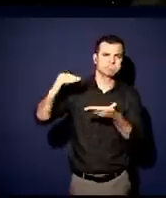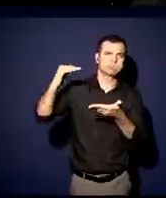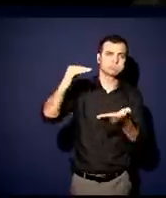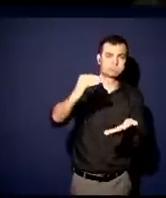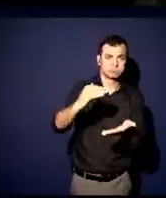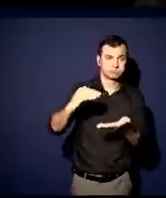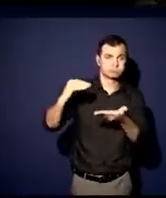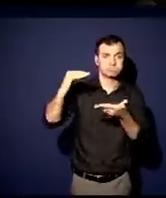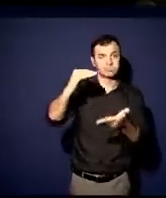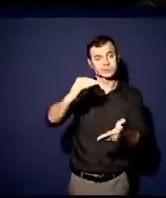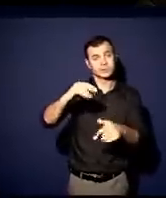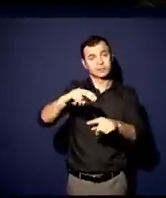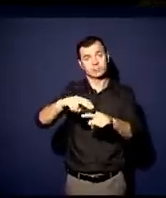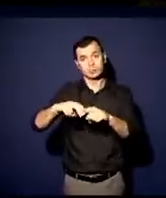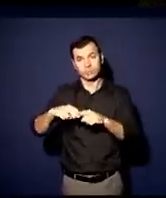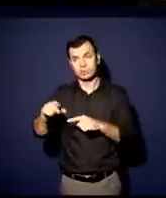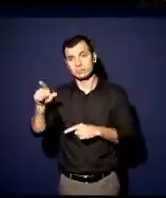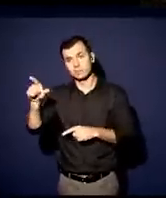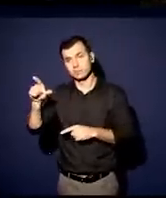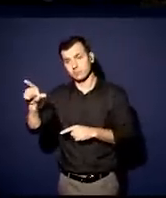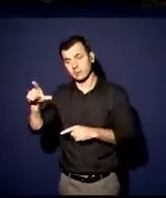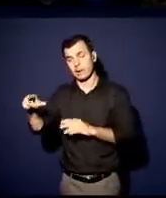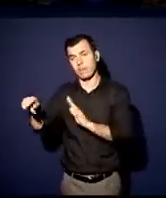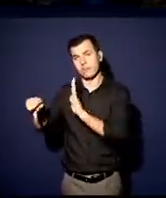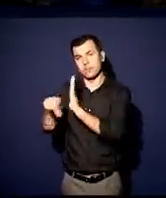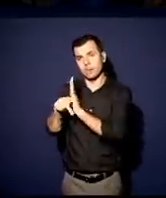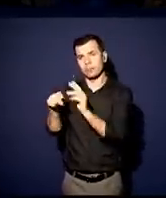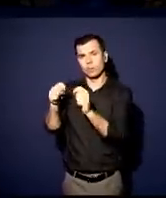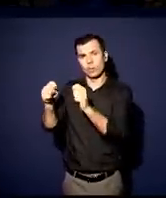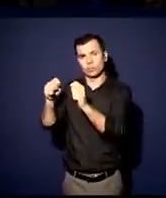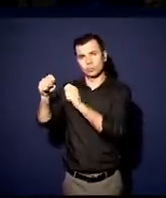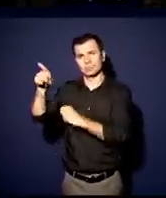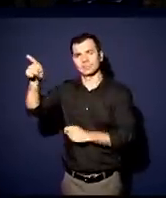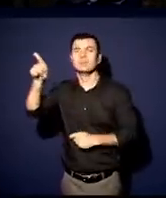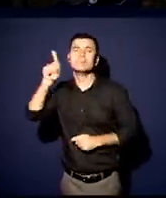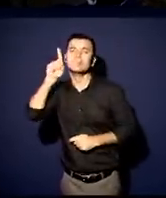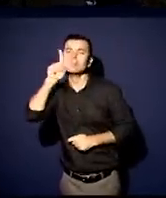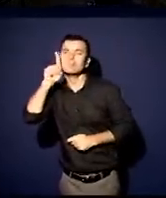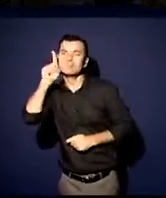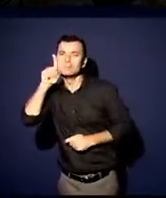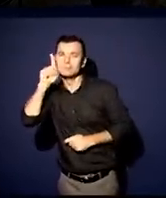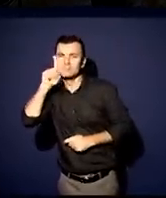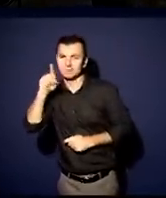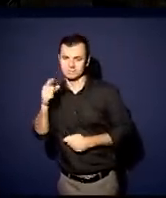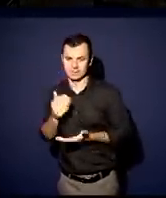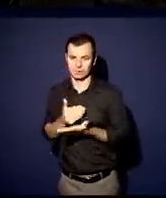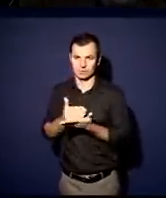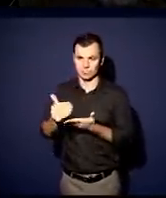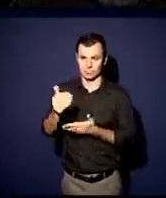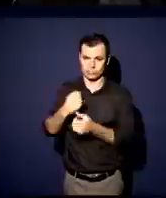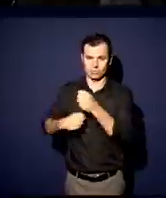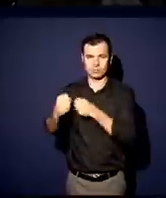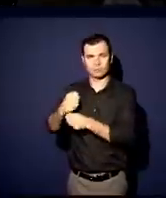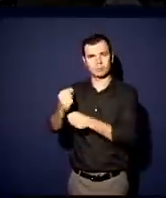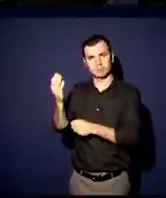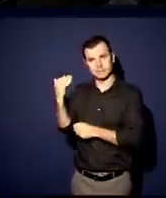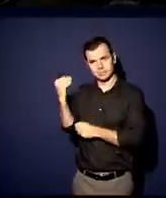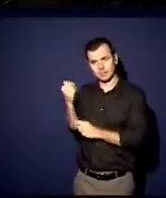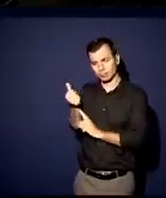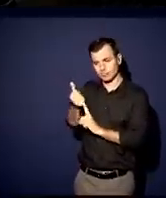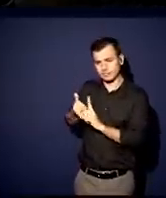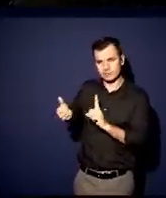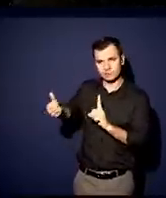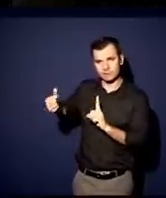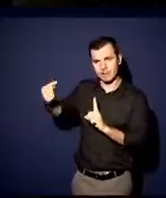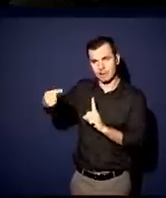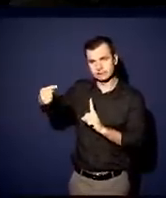a força do QT, que é o Quantitative Tightening americano, que começou também no primeiro semestre do ano passado. Então, eu diria